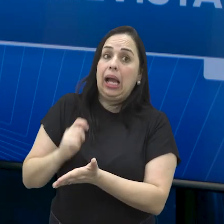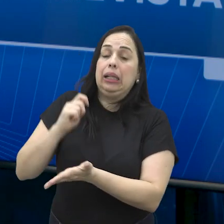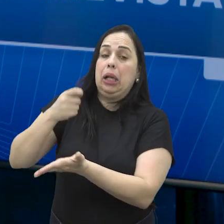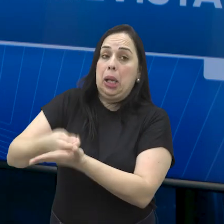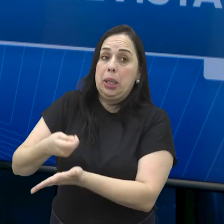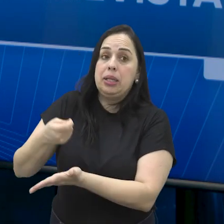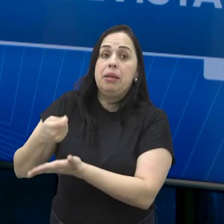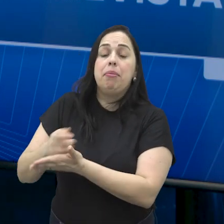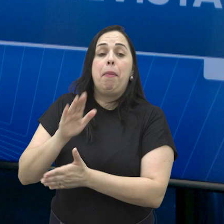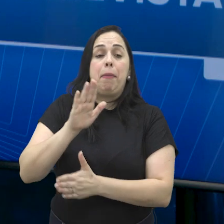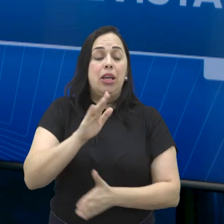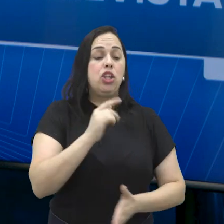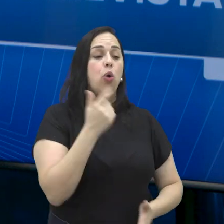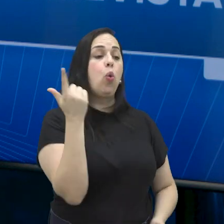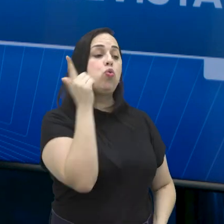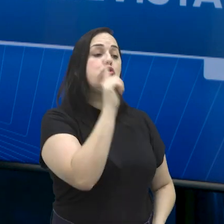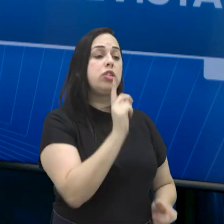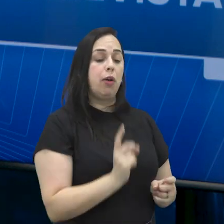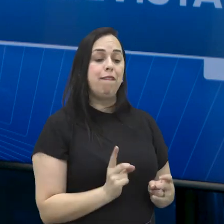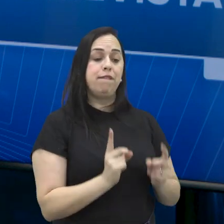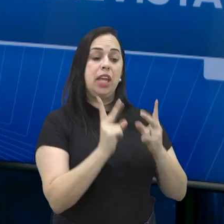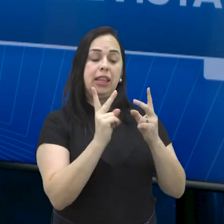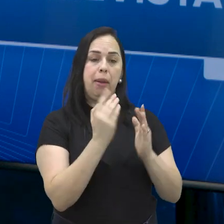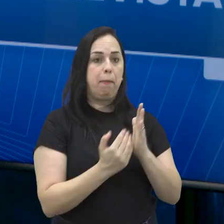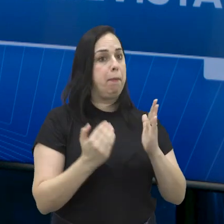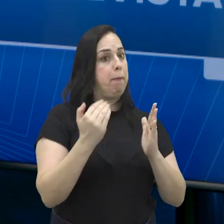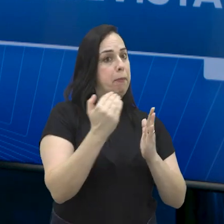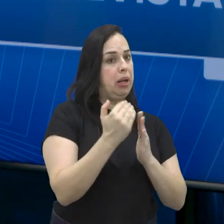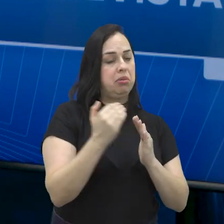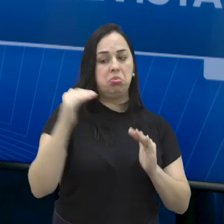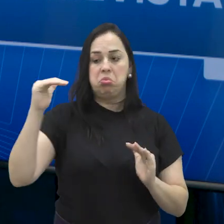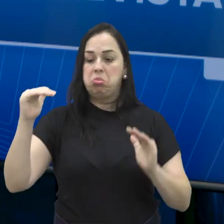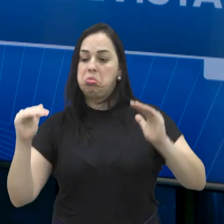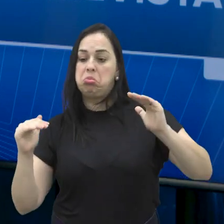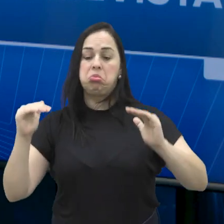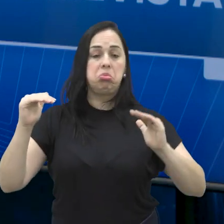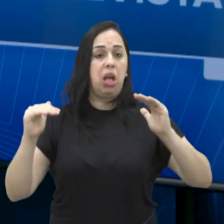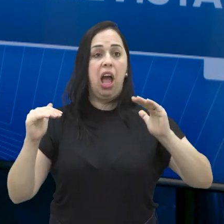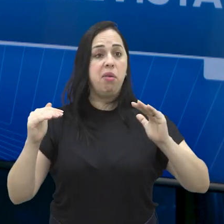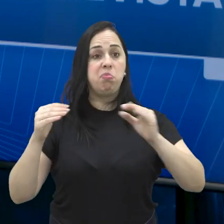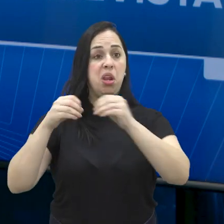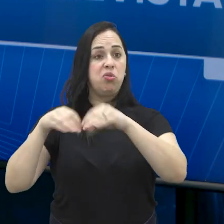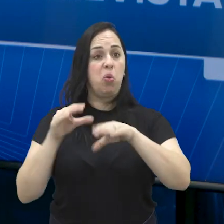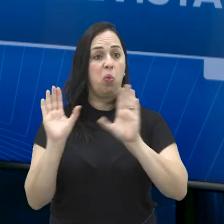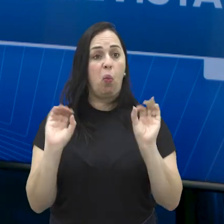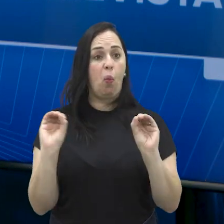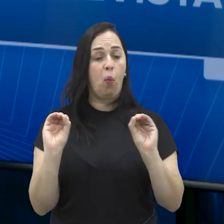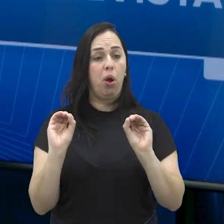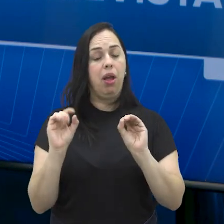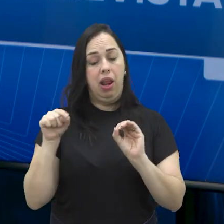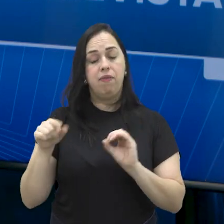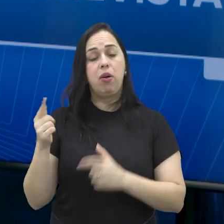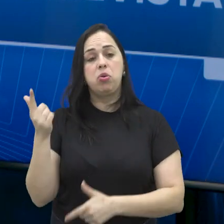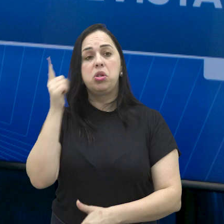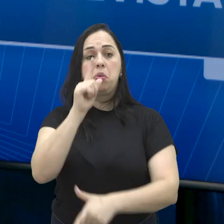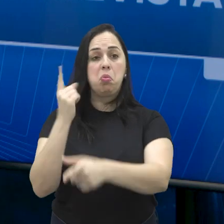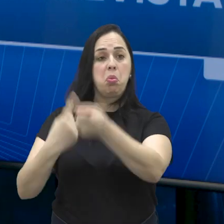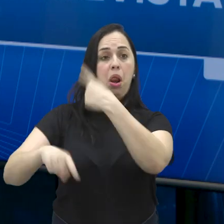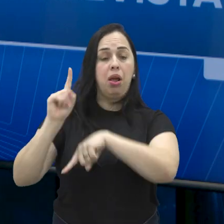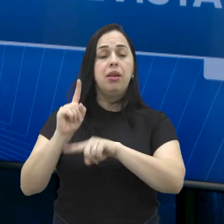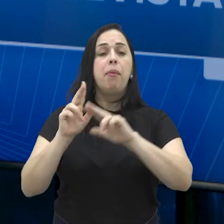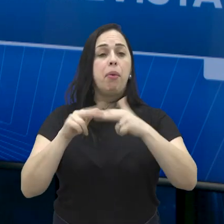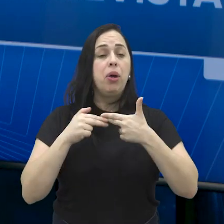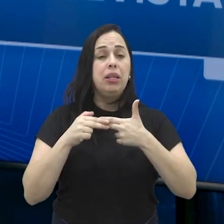ampliar e aumentar o número de produção, tecnicamente ele não vai ter prejuízo, ele vai ter ganho com isso. Então,